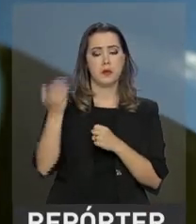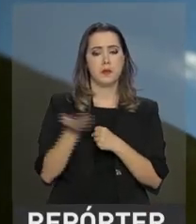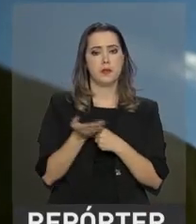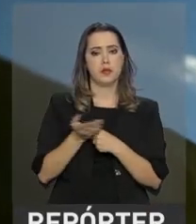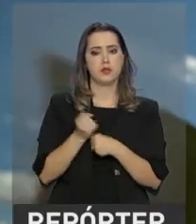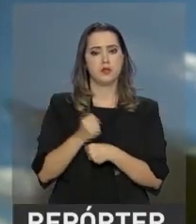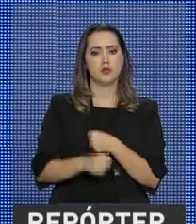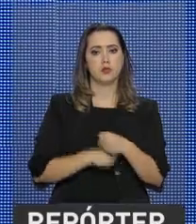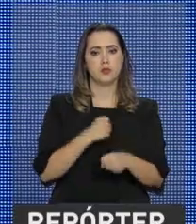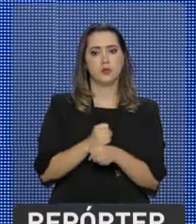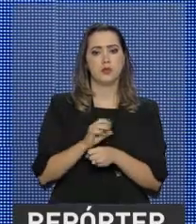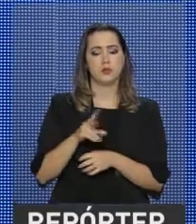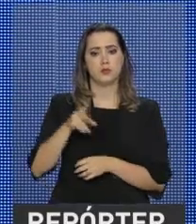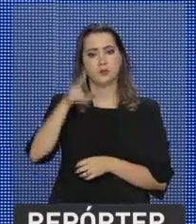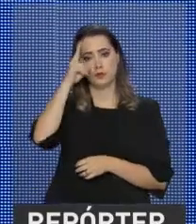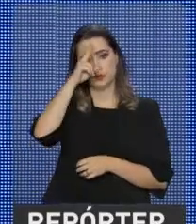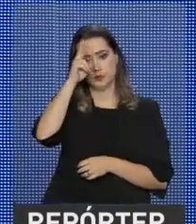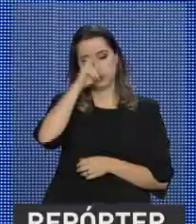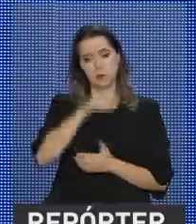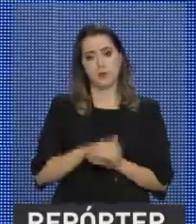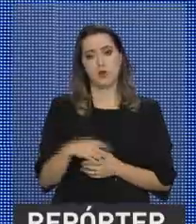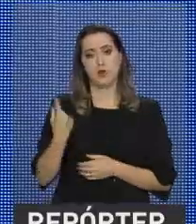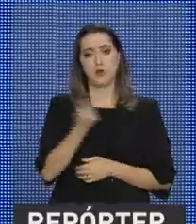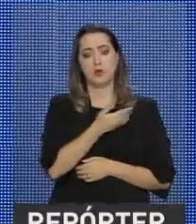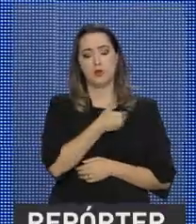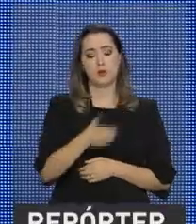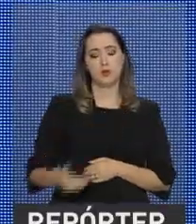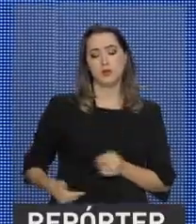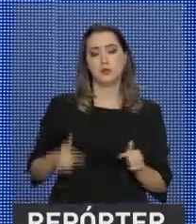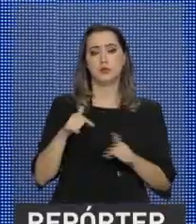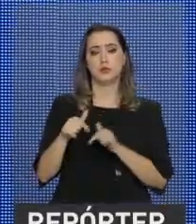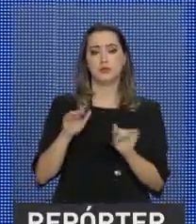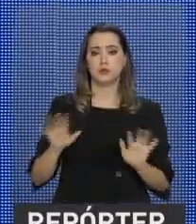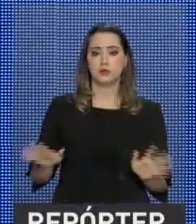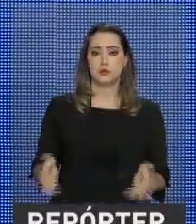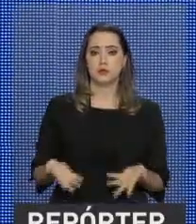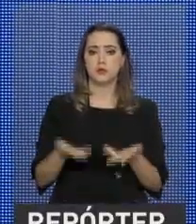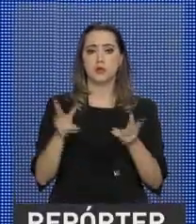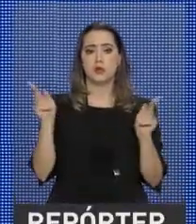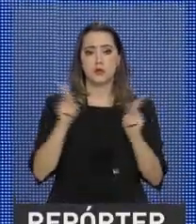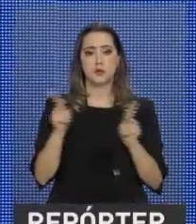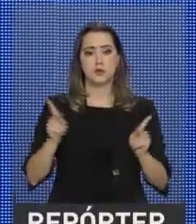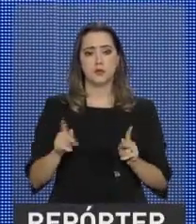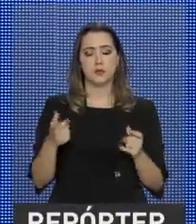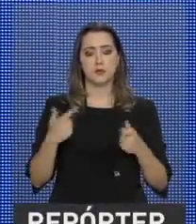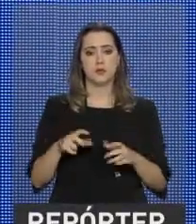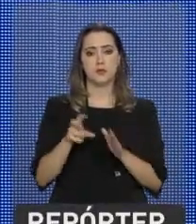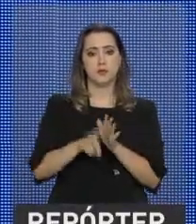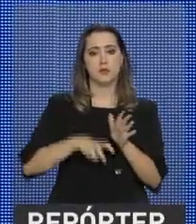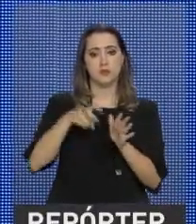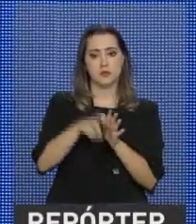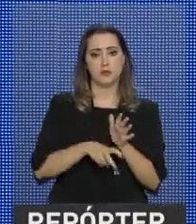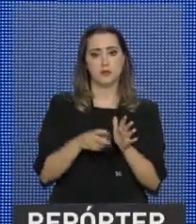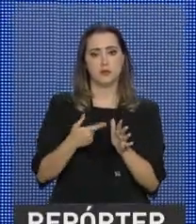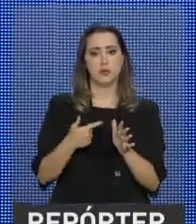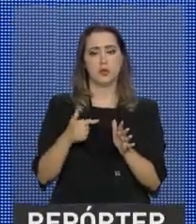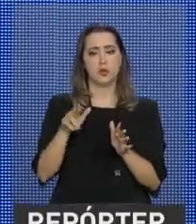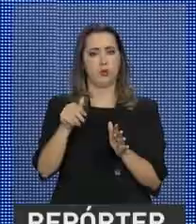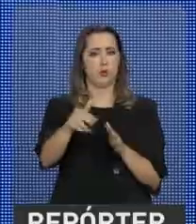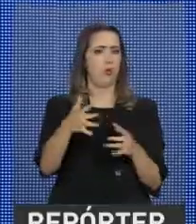anual histórica. Nosso governo, né, trabalha para promover a paz no campo e não